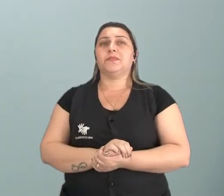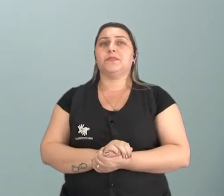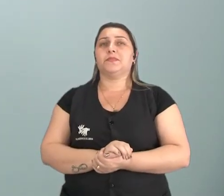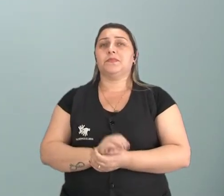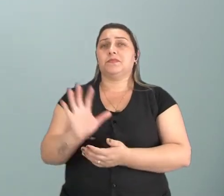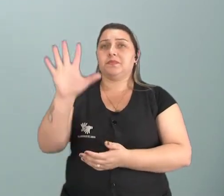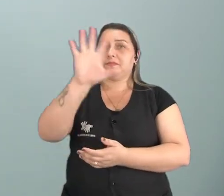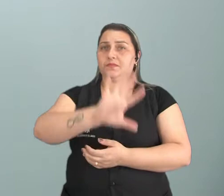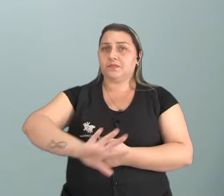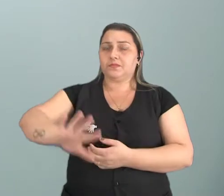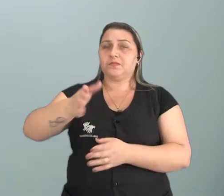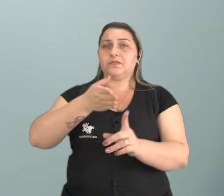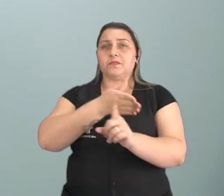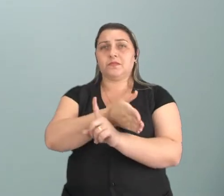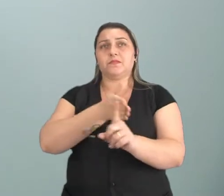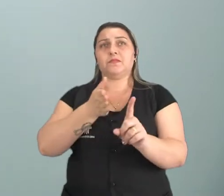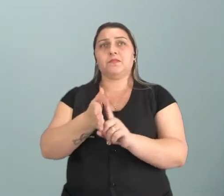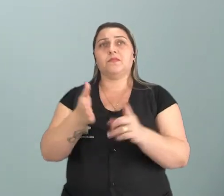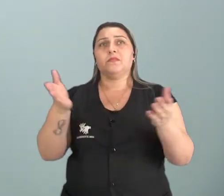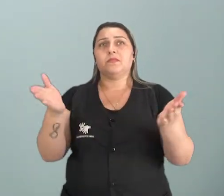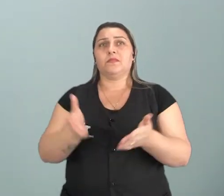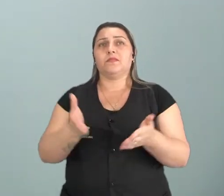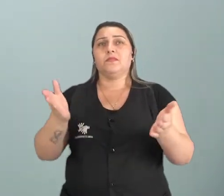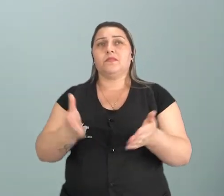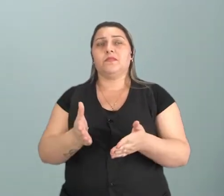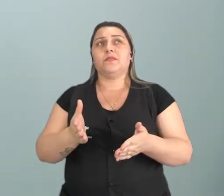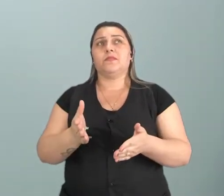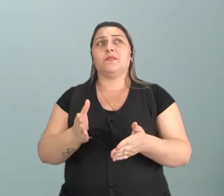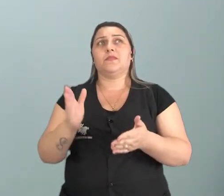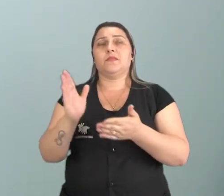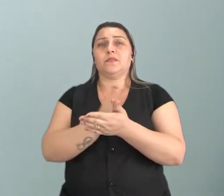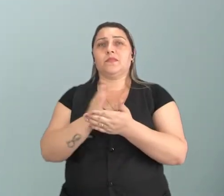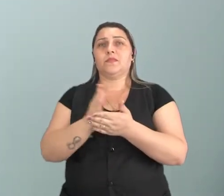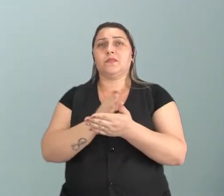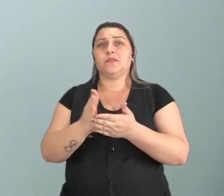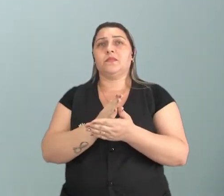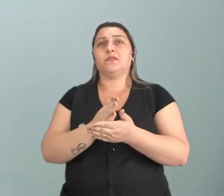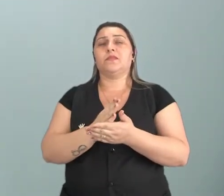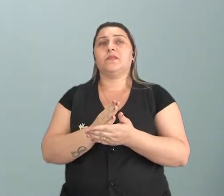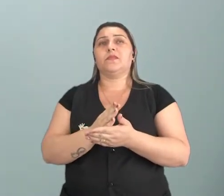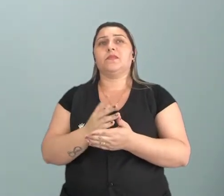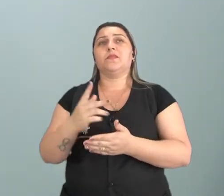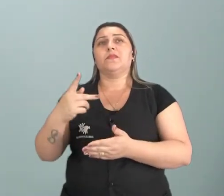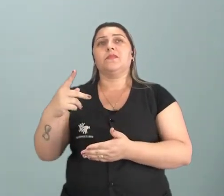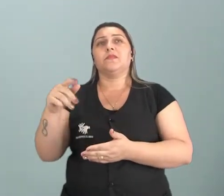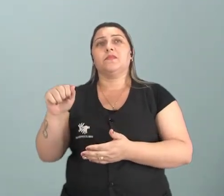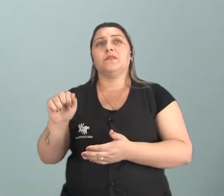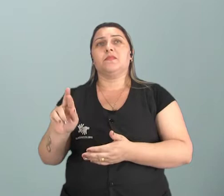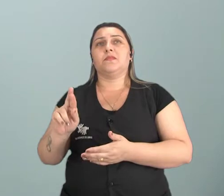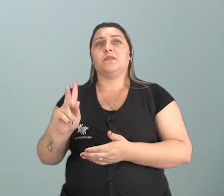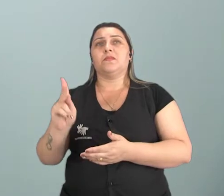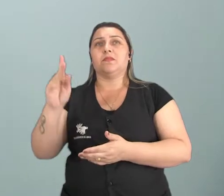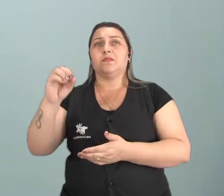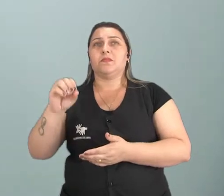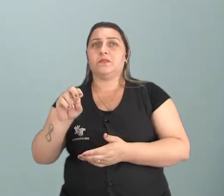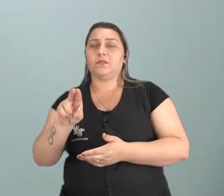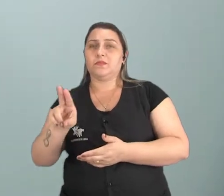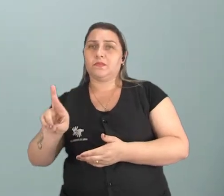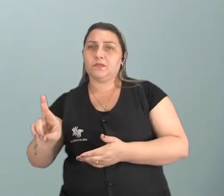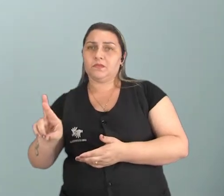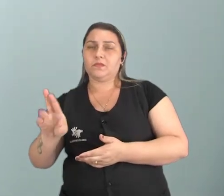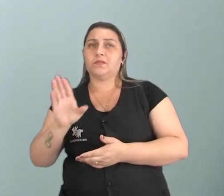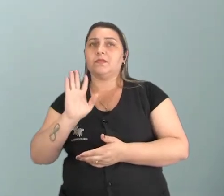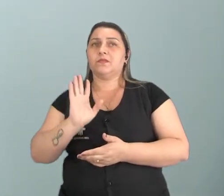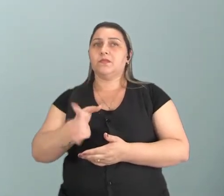criação geral da modalidade. E agora a gente vai ver algumas manobras do parkour, né? Que são mais conhecidas. E